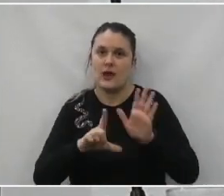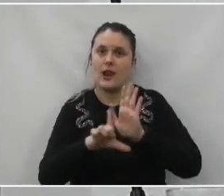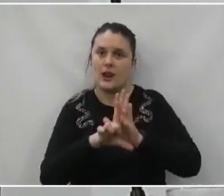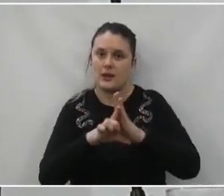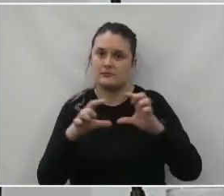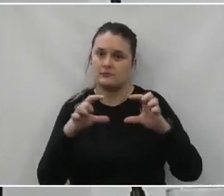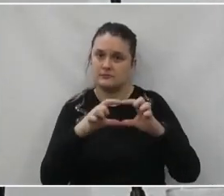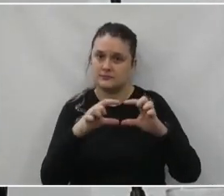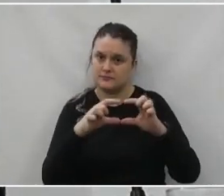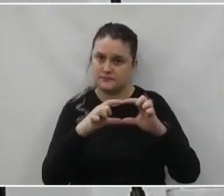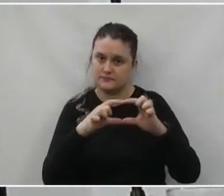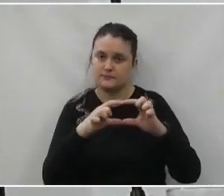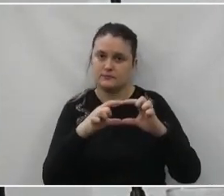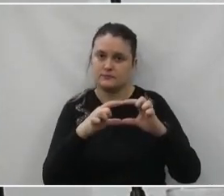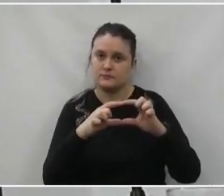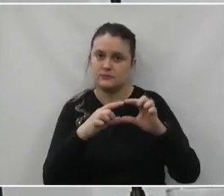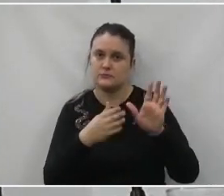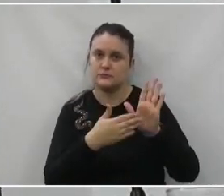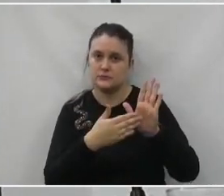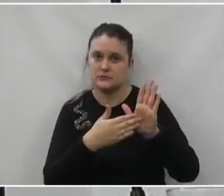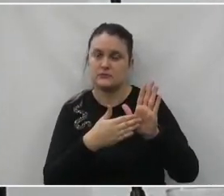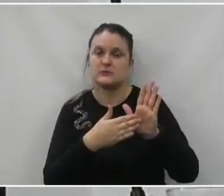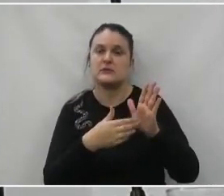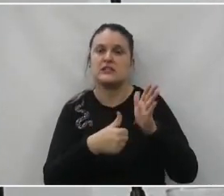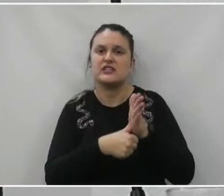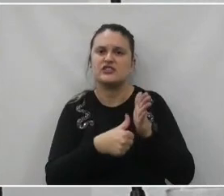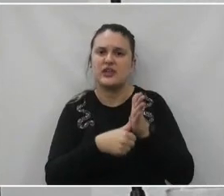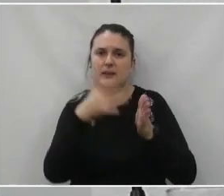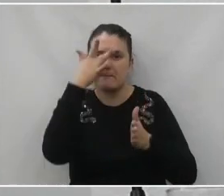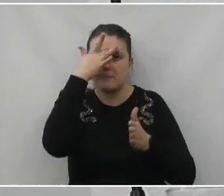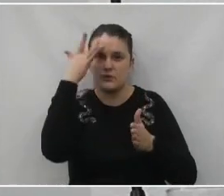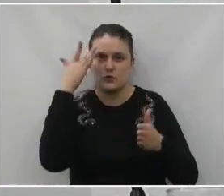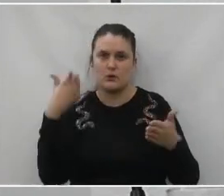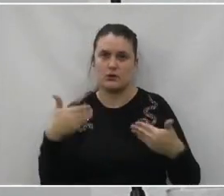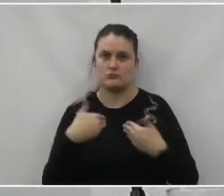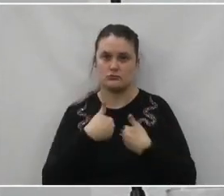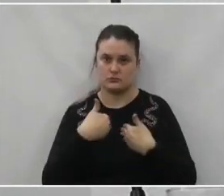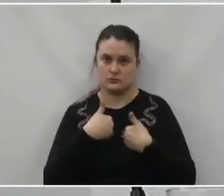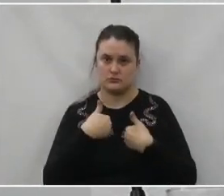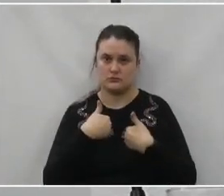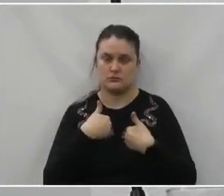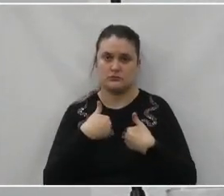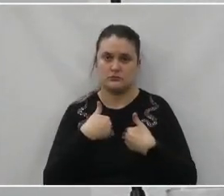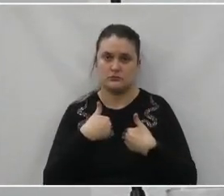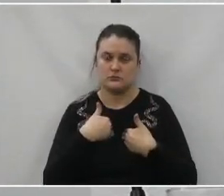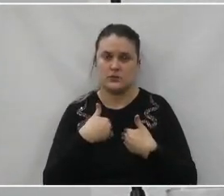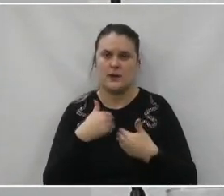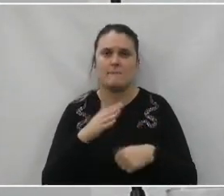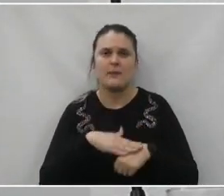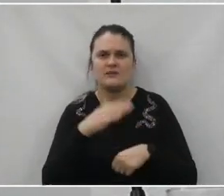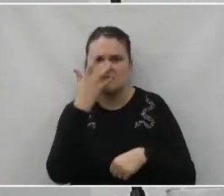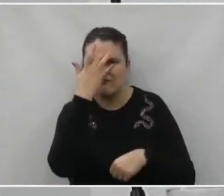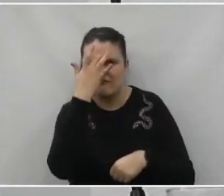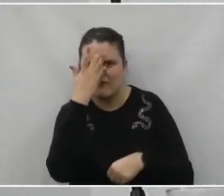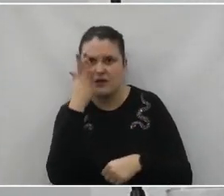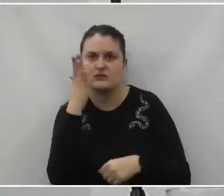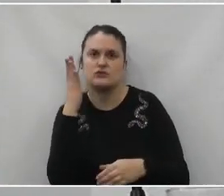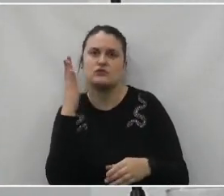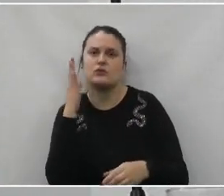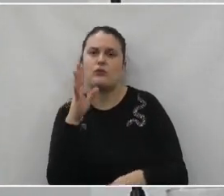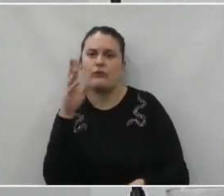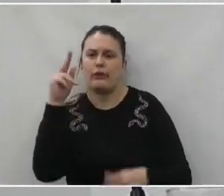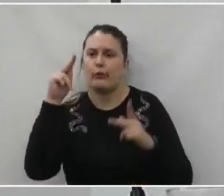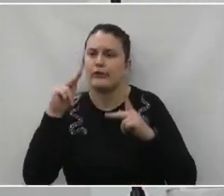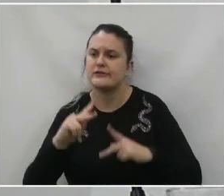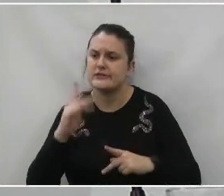carteirinha de identidade da pessoa com autismo, para facilitar a identificação das